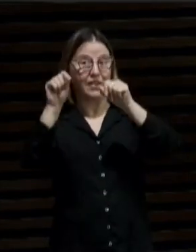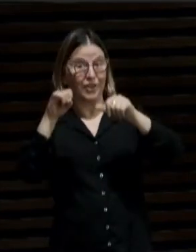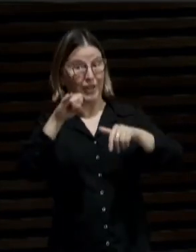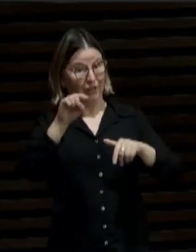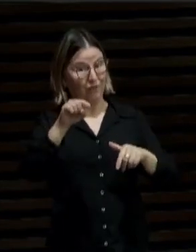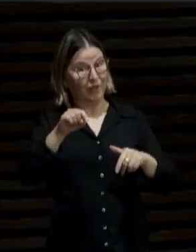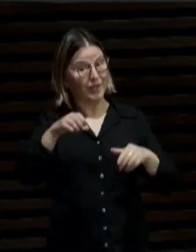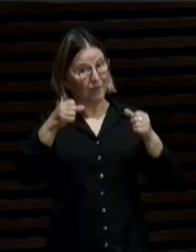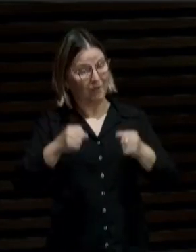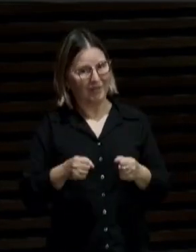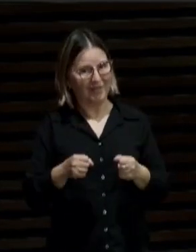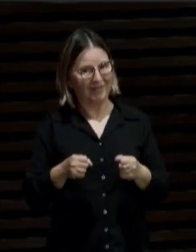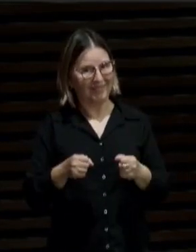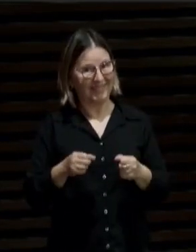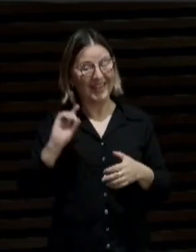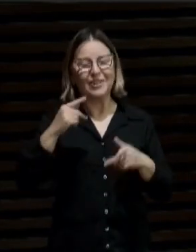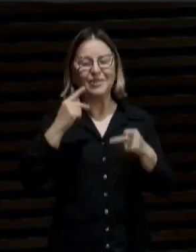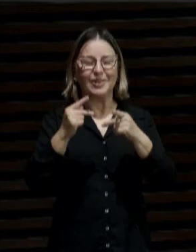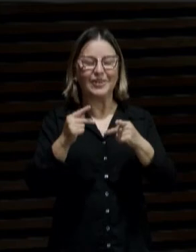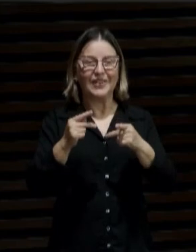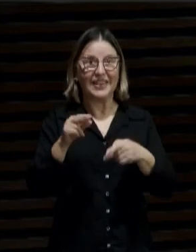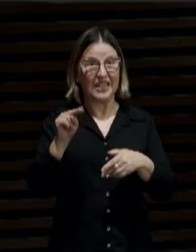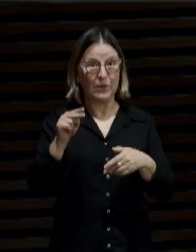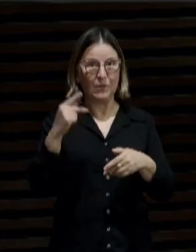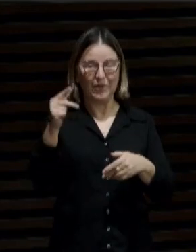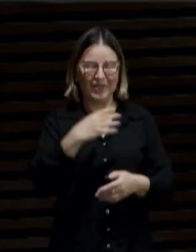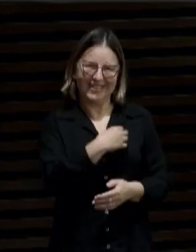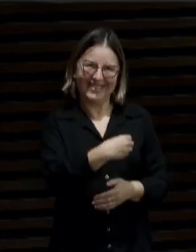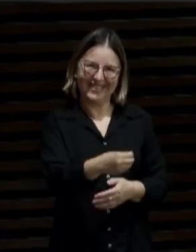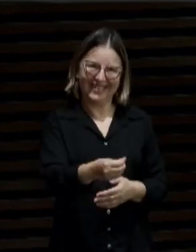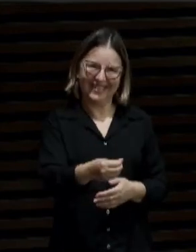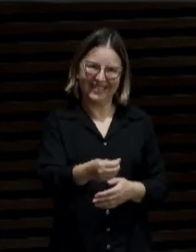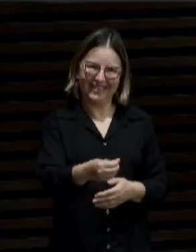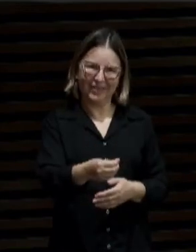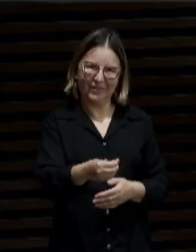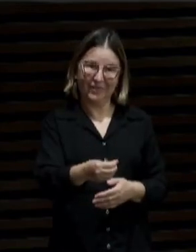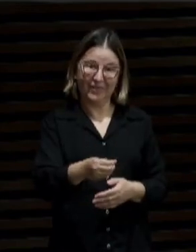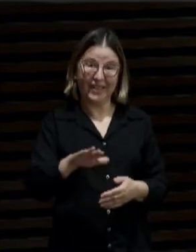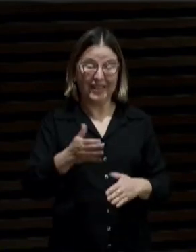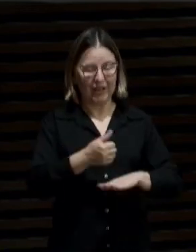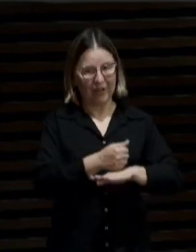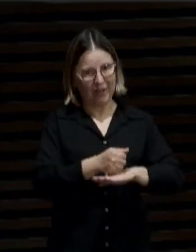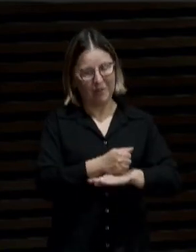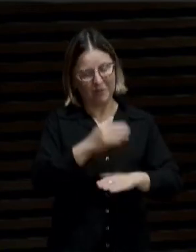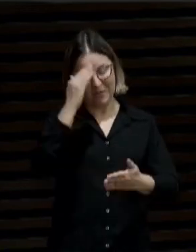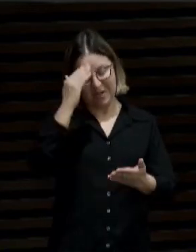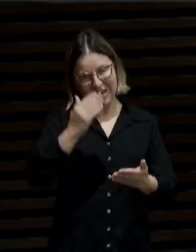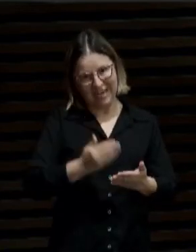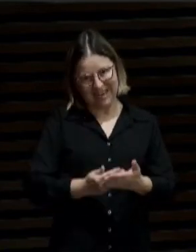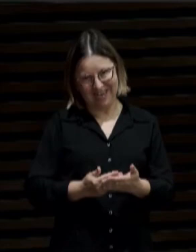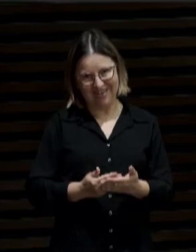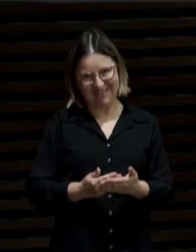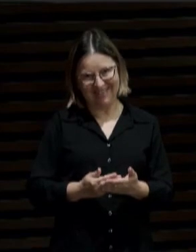tua posteridade. Abraão, então, fez o quê? Ele creu no Senhor, isso lhe foi imputado para a